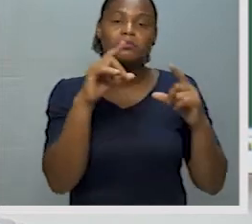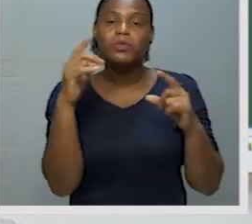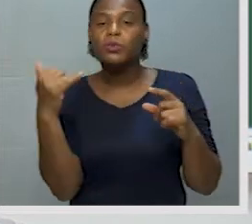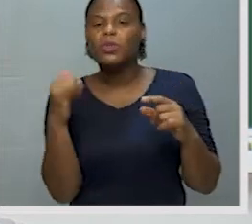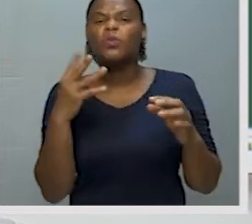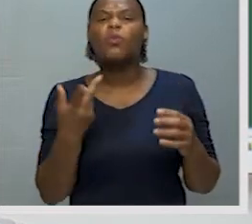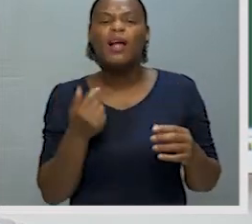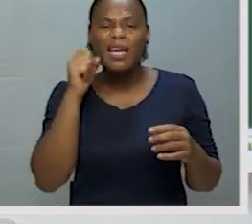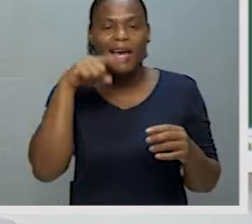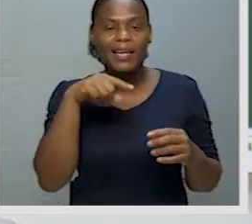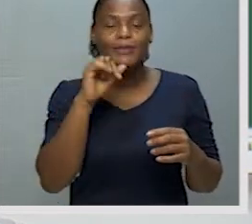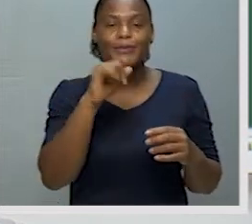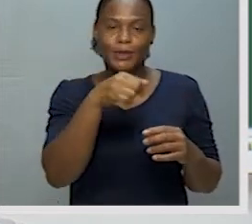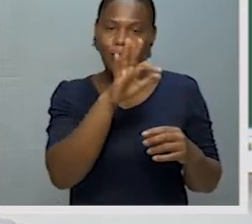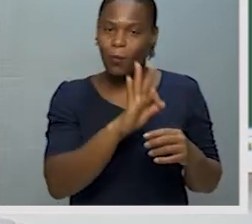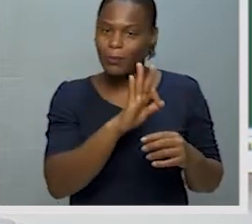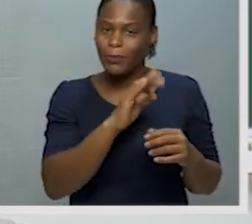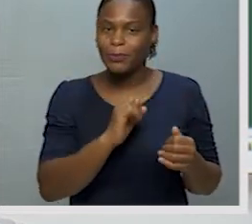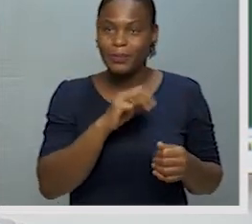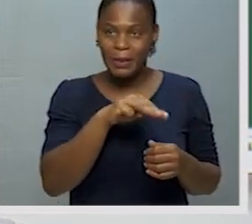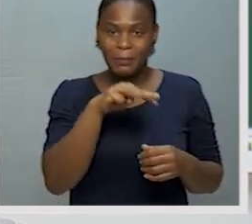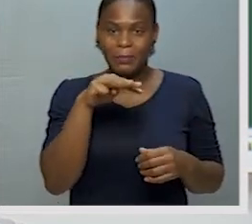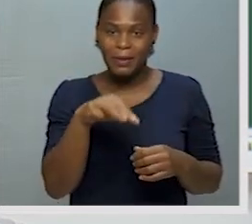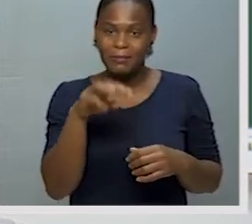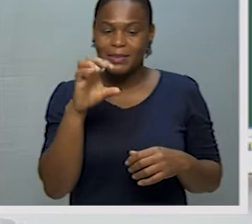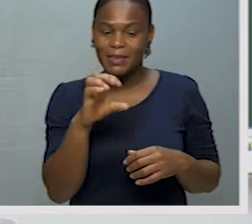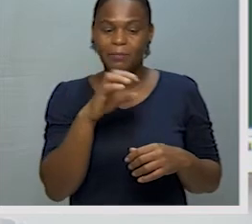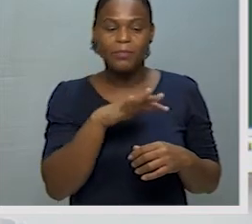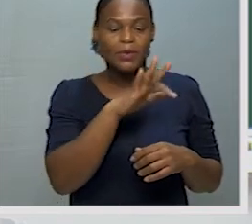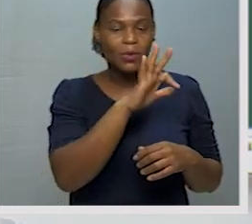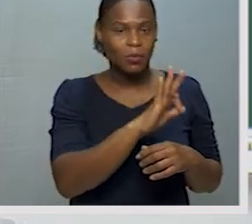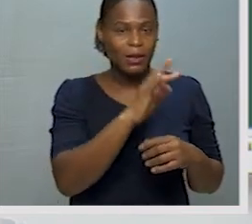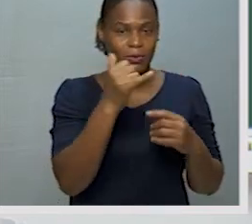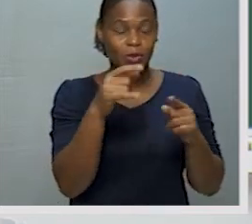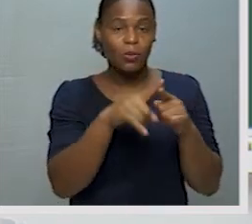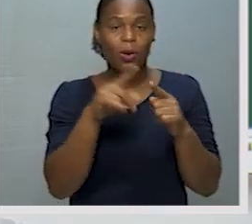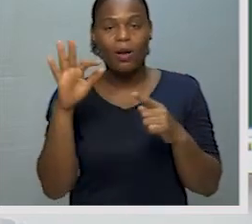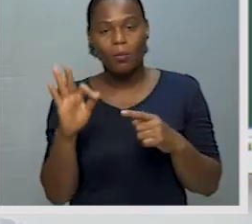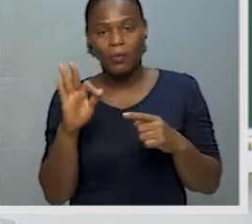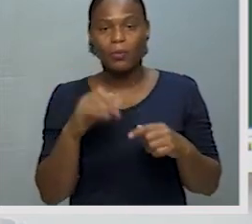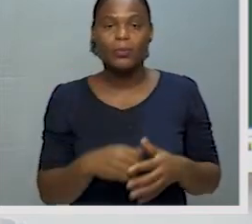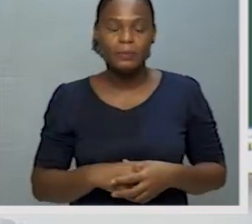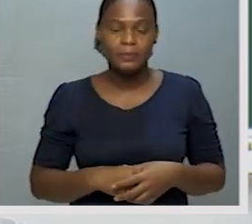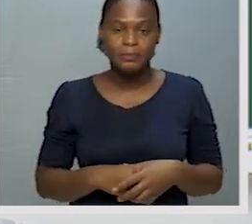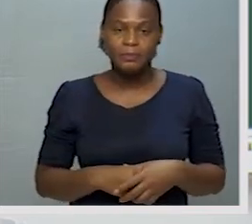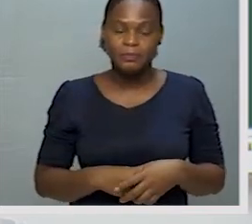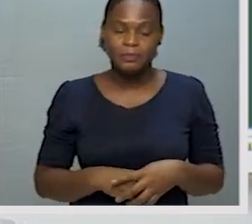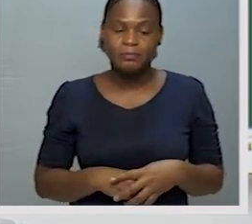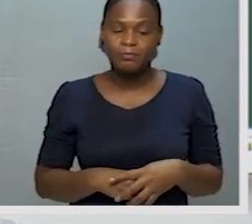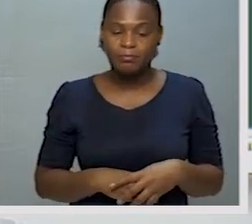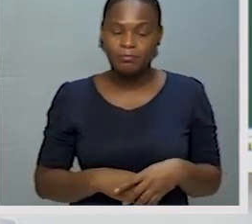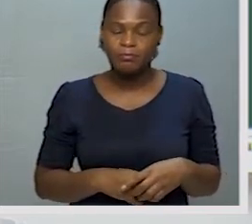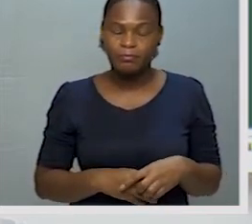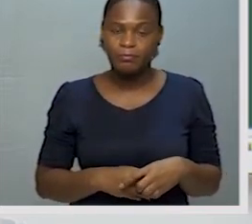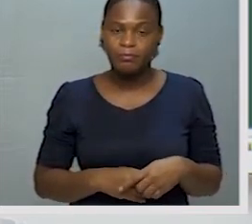entre 4 e 2? Isso é o 4, não é? Então, o MMC entre 4 e 2 é